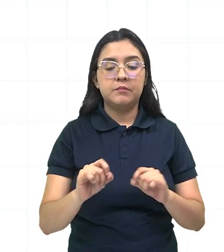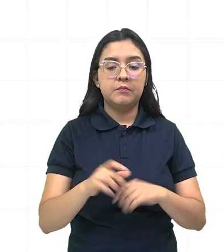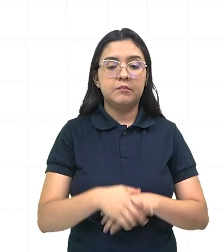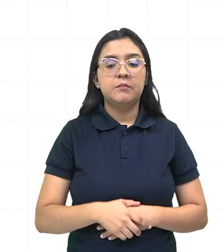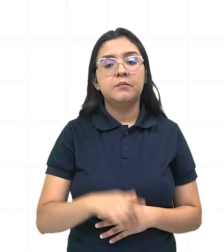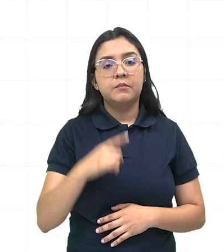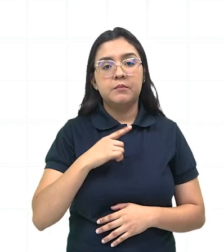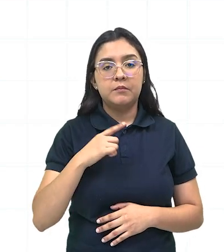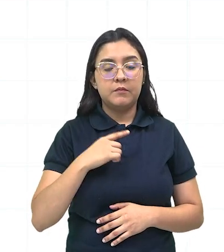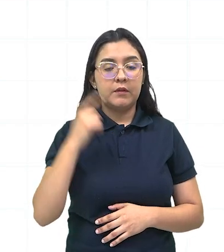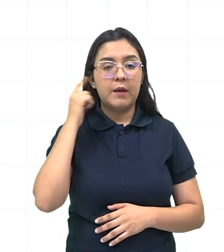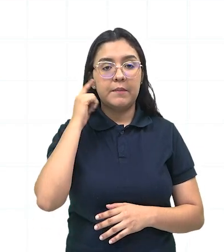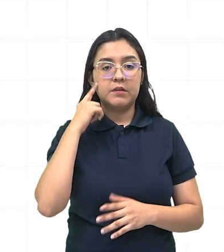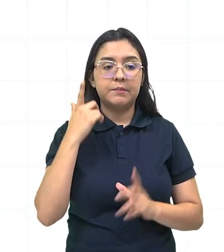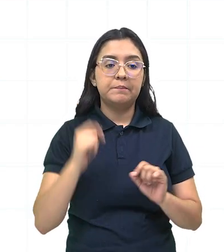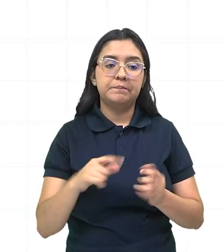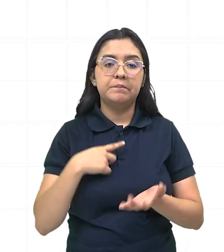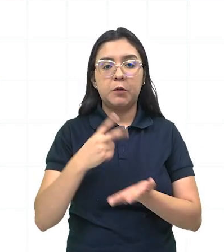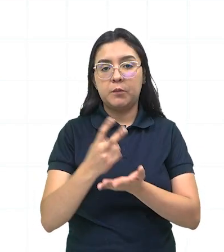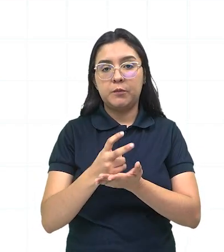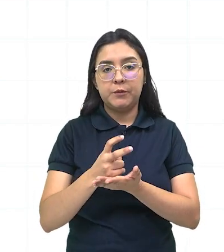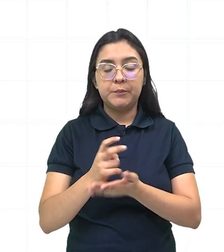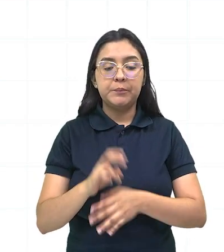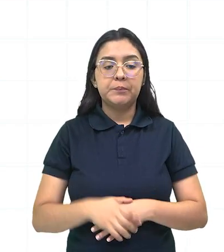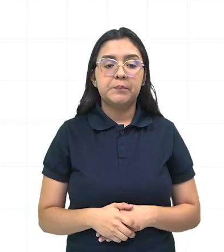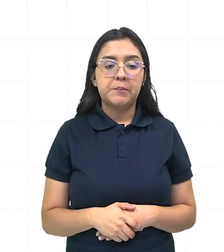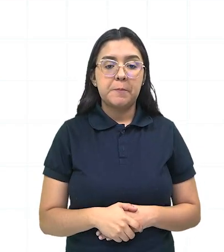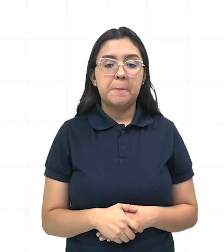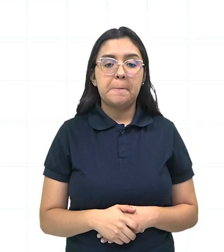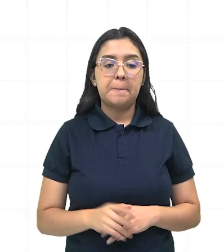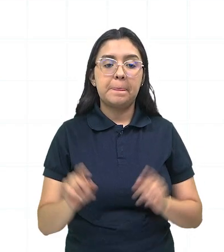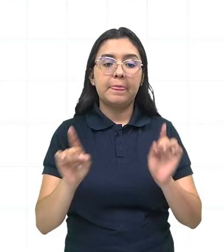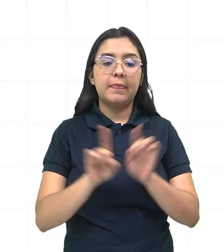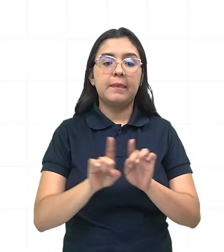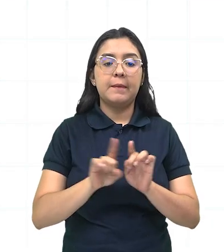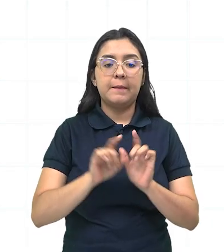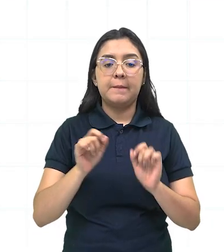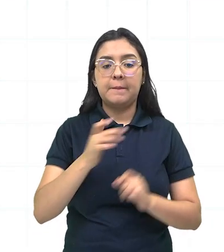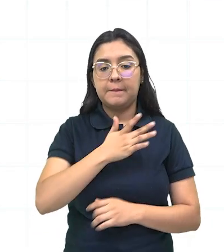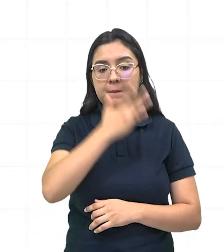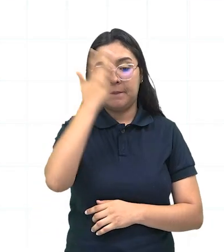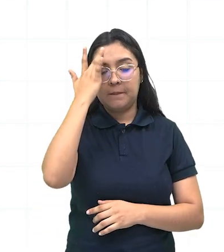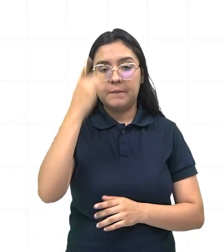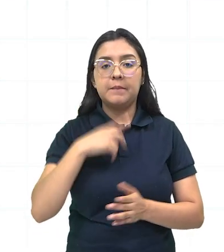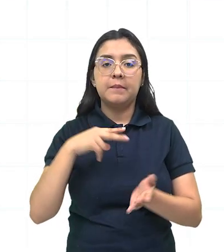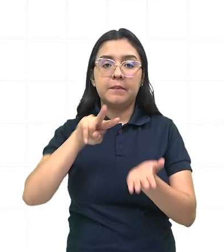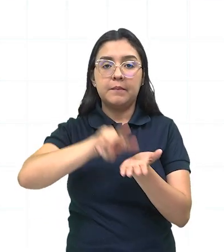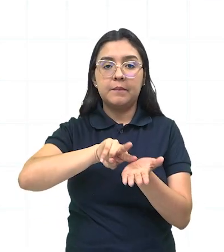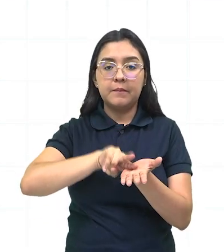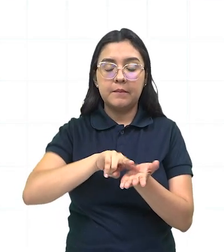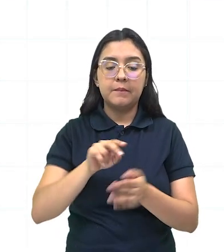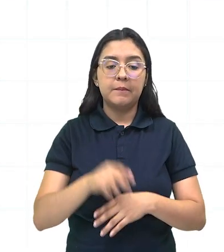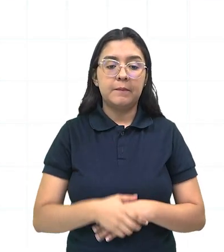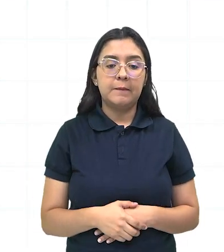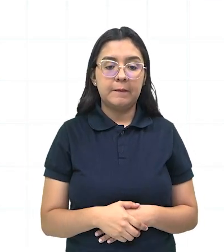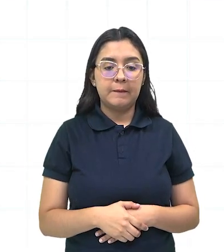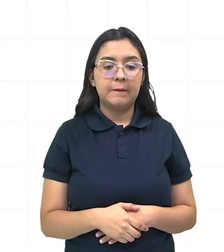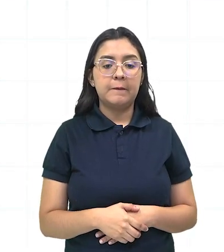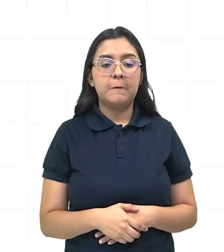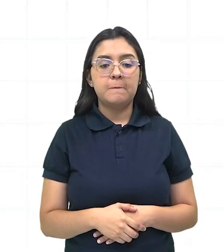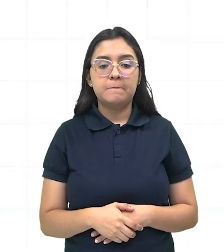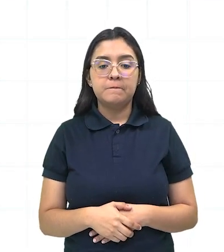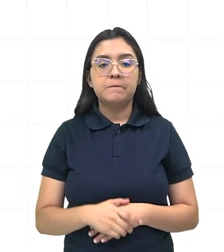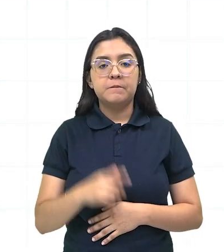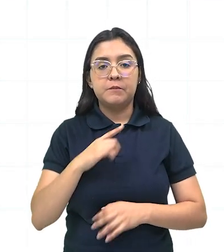evitar que ela bata a cabeça durante a crise convulsiva, né? Colocar a pessoa deitada de lado